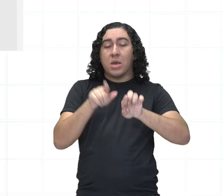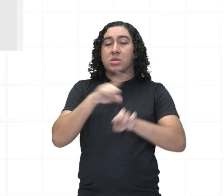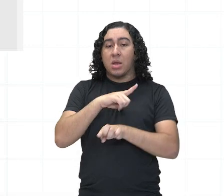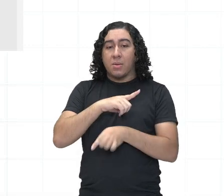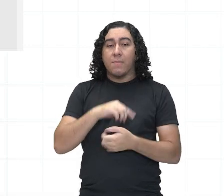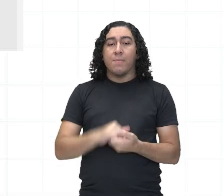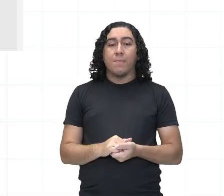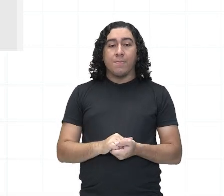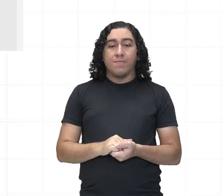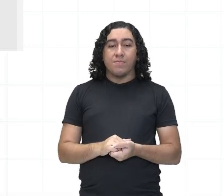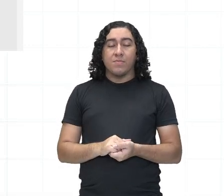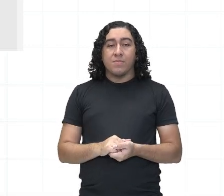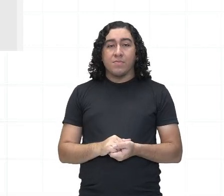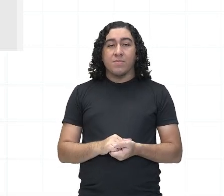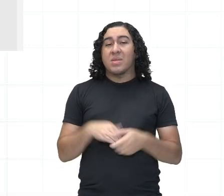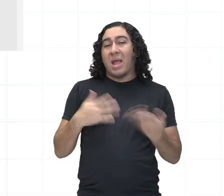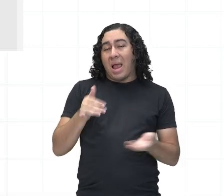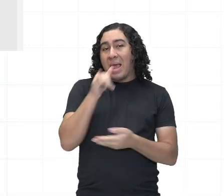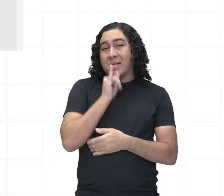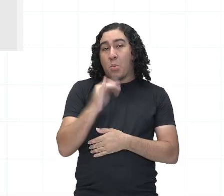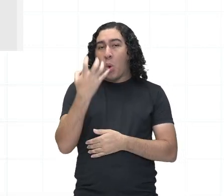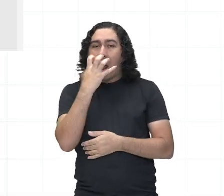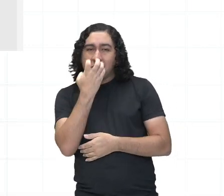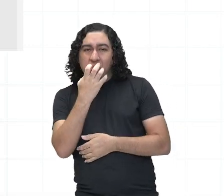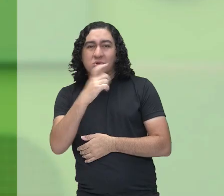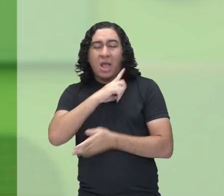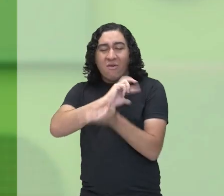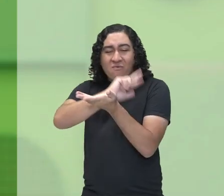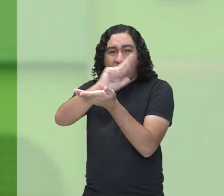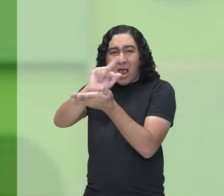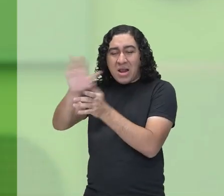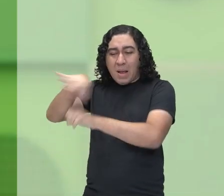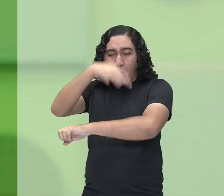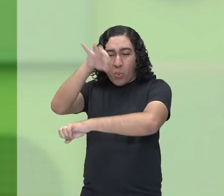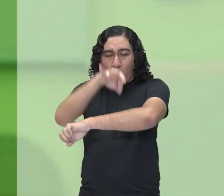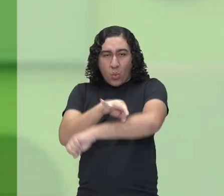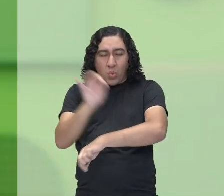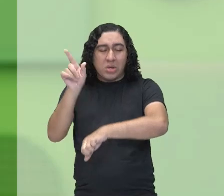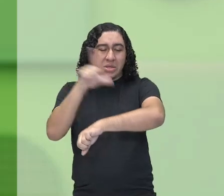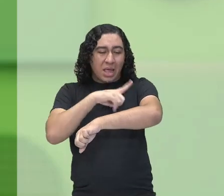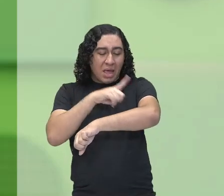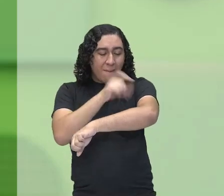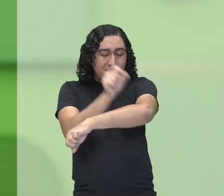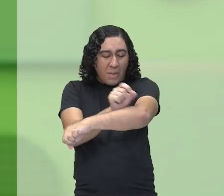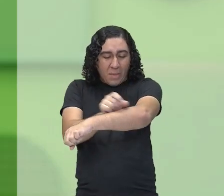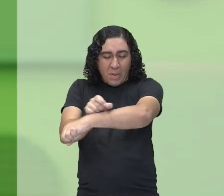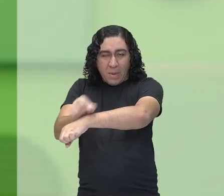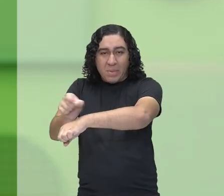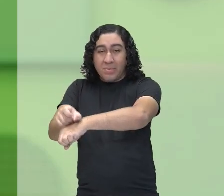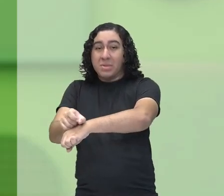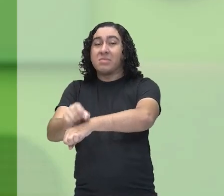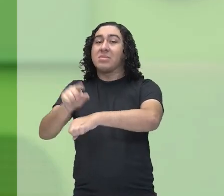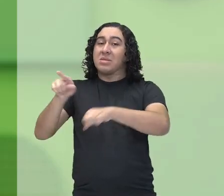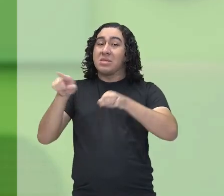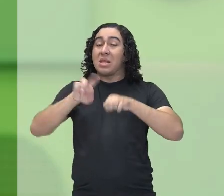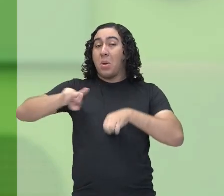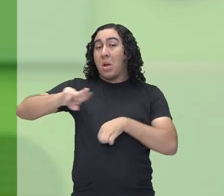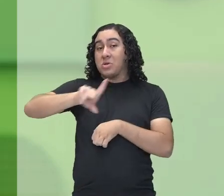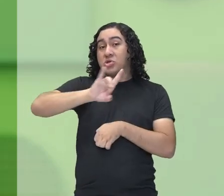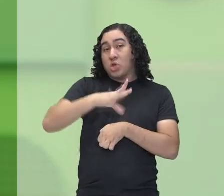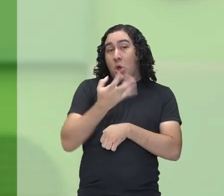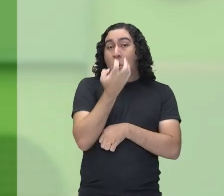não já teve, por exemplo, um cachorro com pulgas, né, com carrapatos, e isso não só naqueles